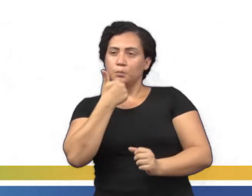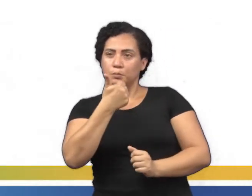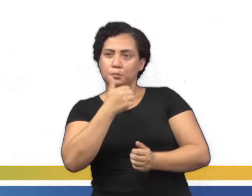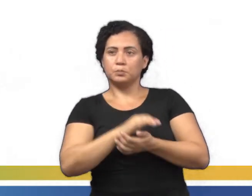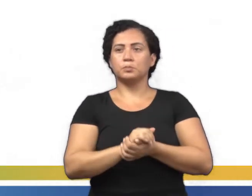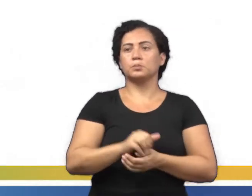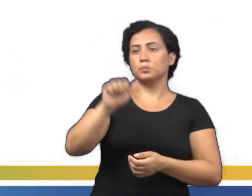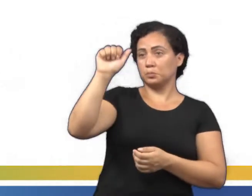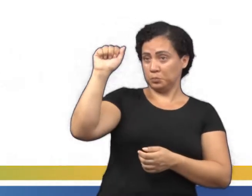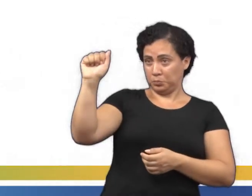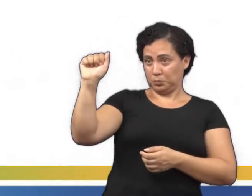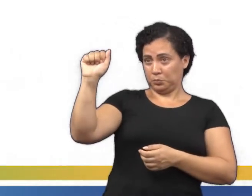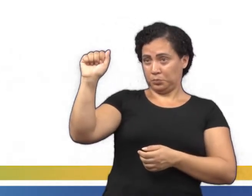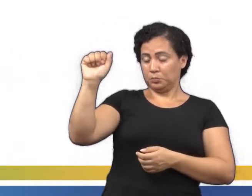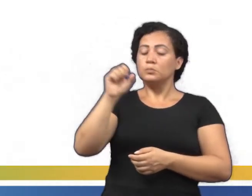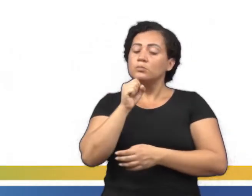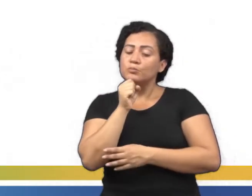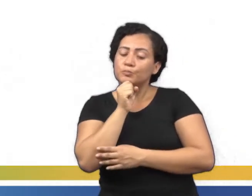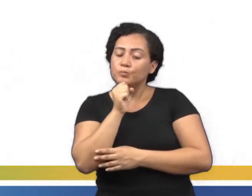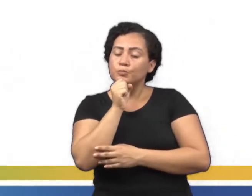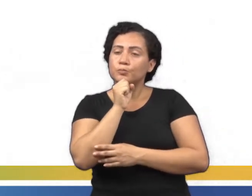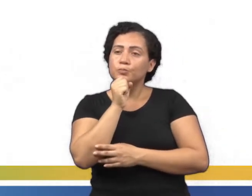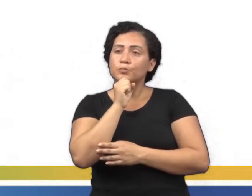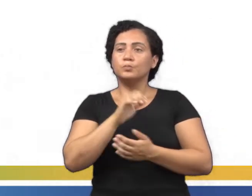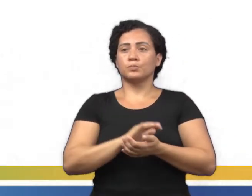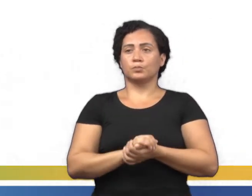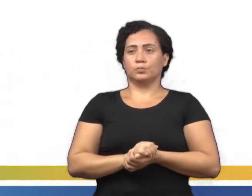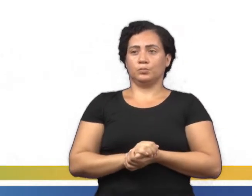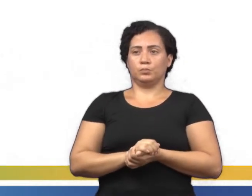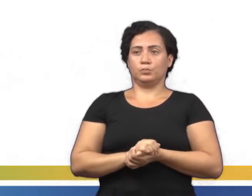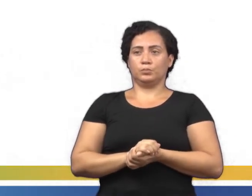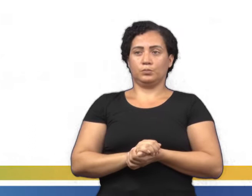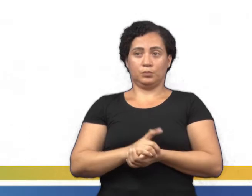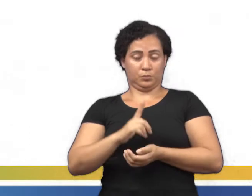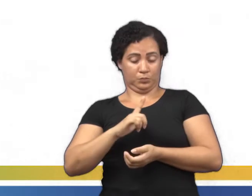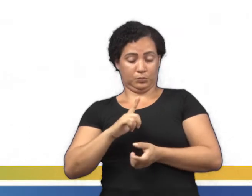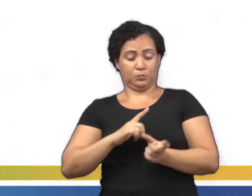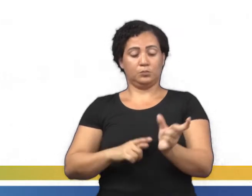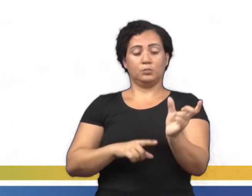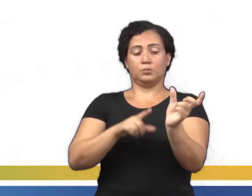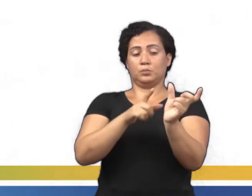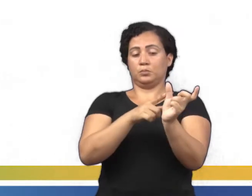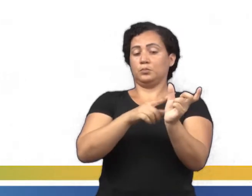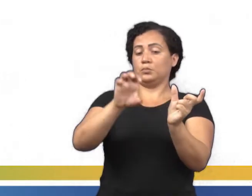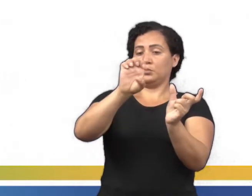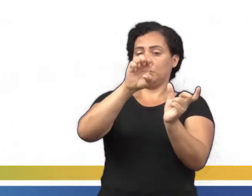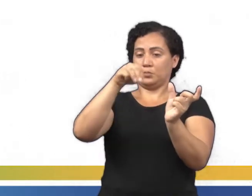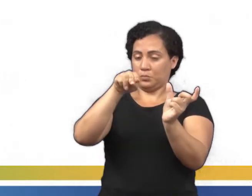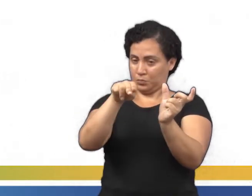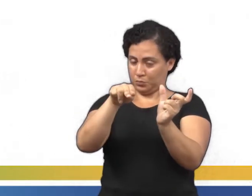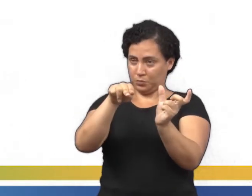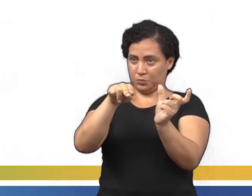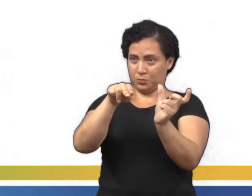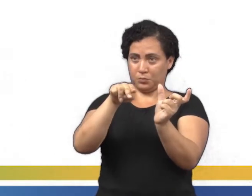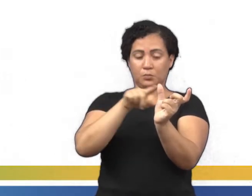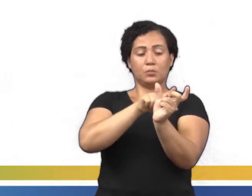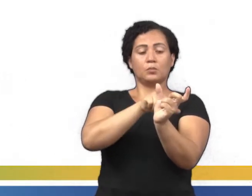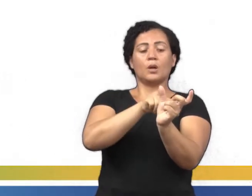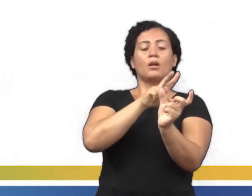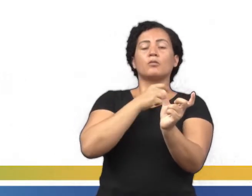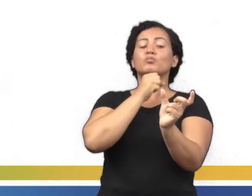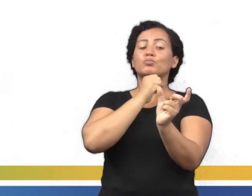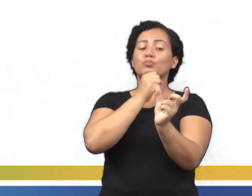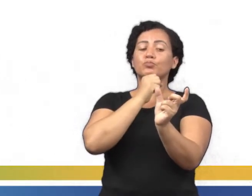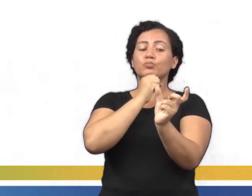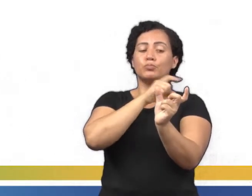letra A. A palavra envelhecer. Eu tenho um prefixo em no início, a palavra velha no